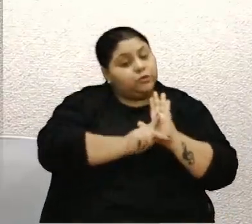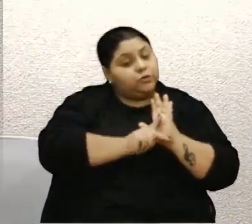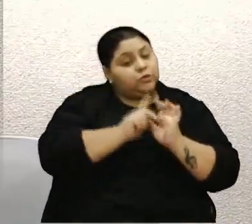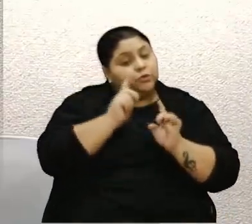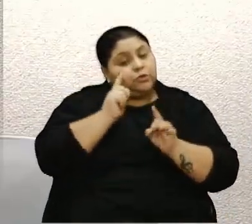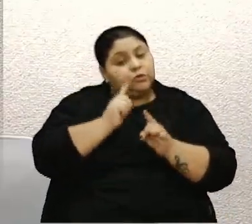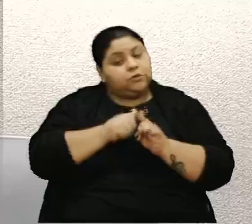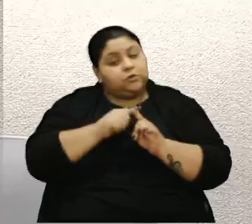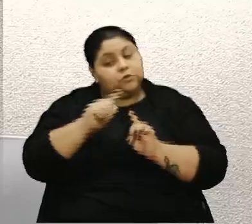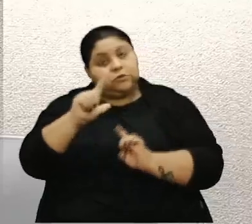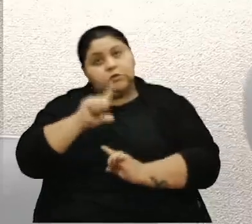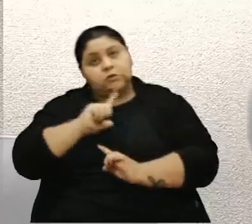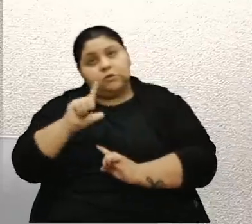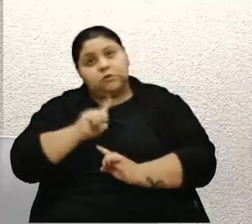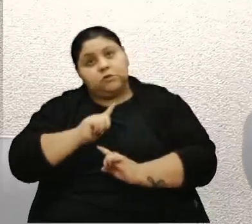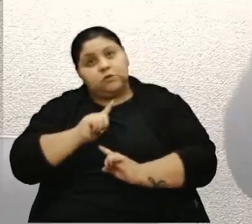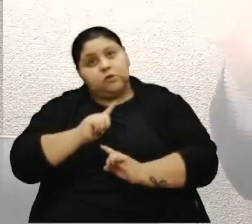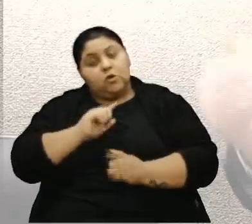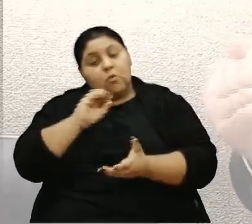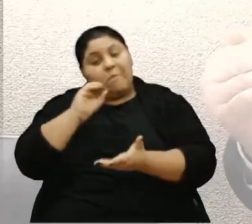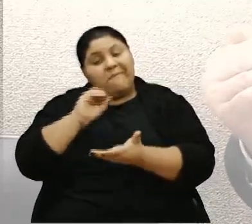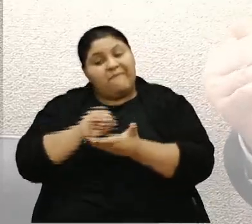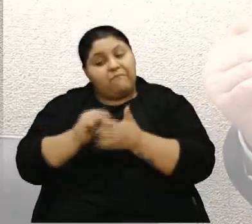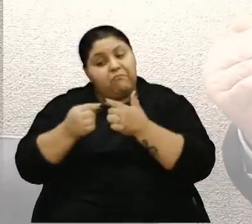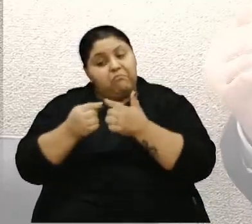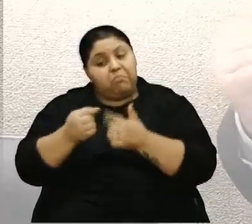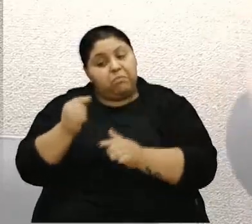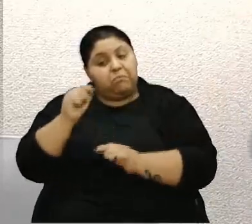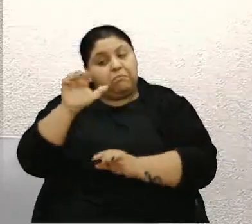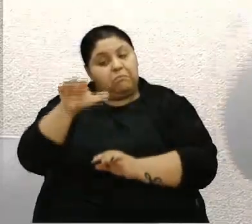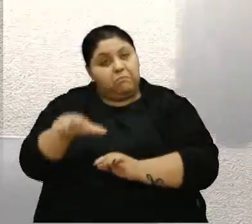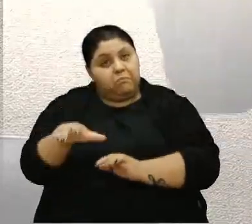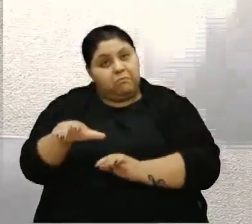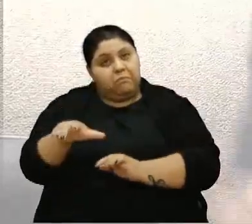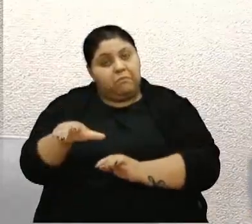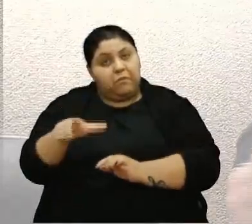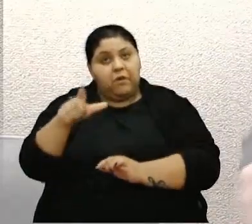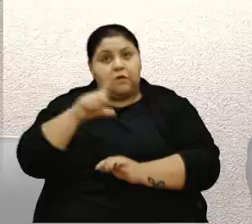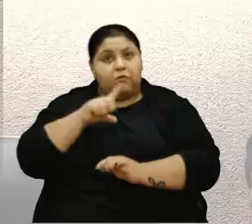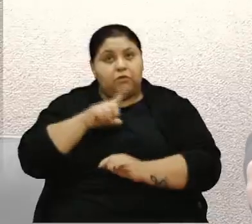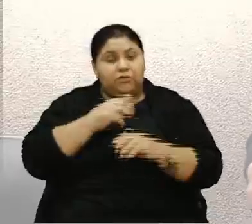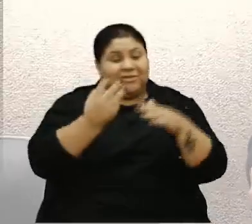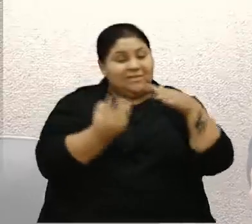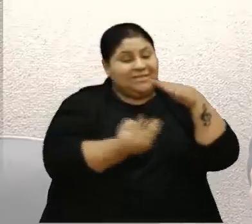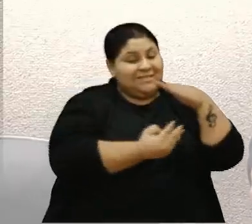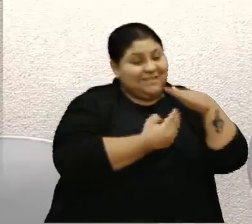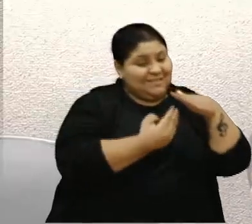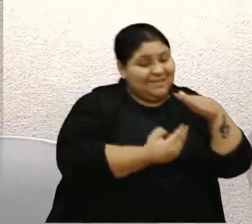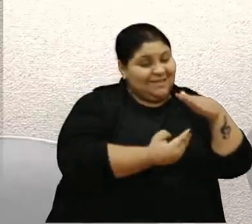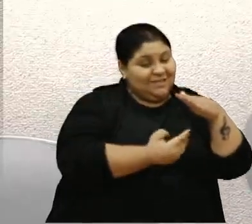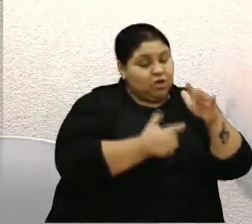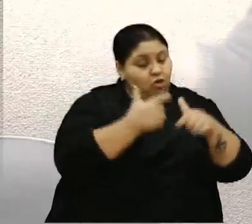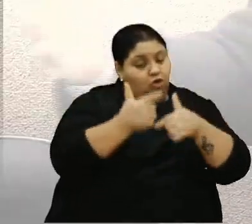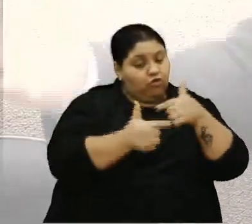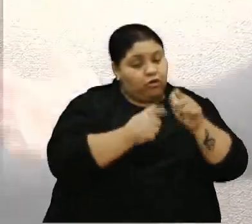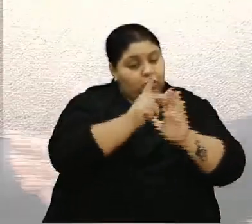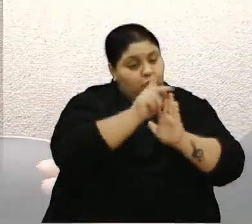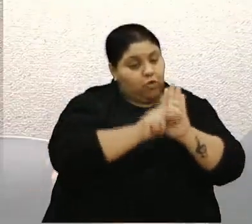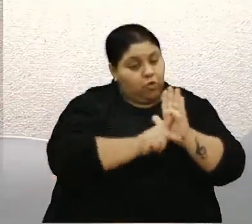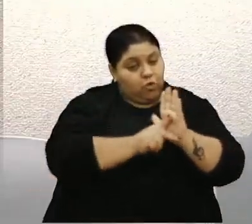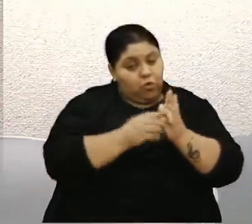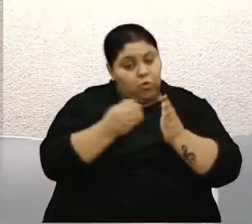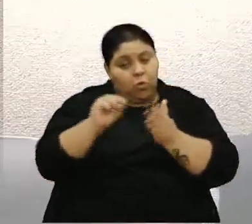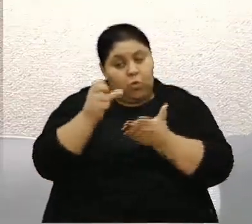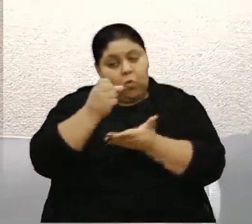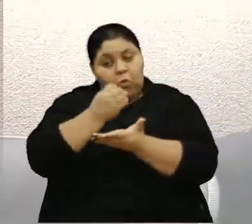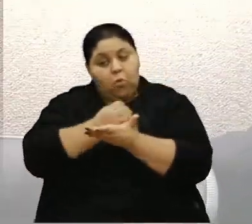se nós temos uma ineficiência nesse setor, ou a gente terciariza o setor de projetos, ou a gente contrata